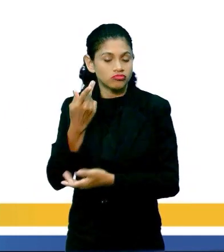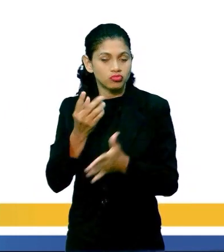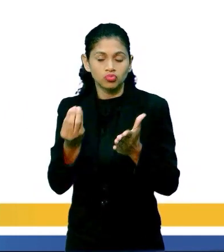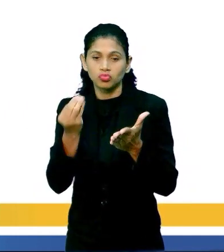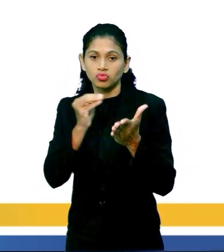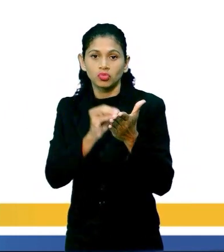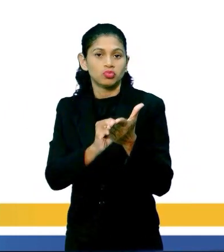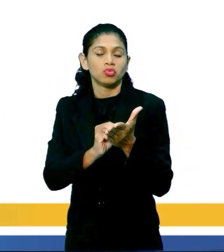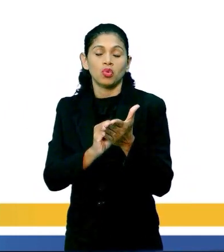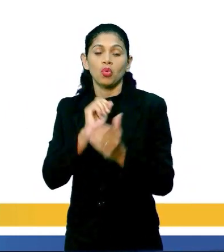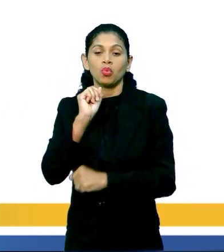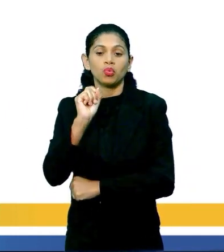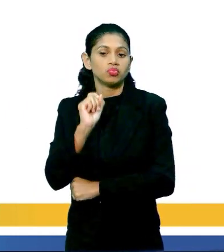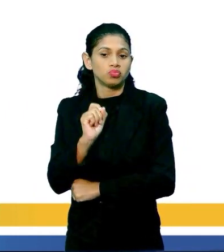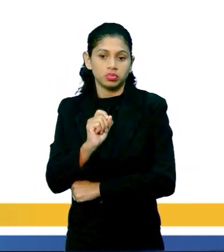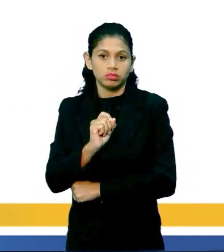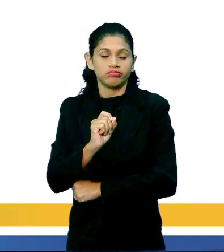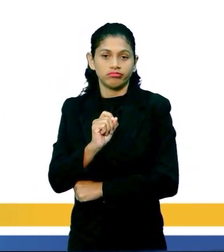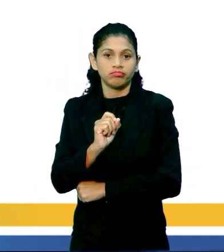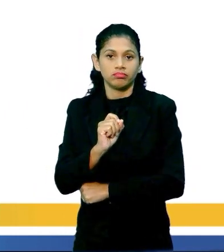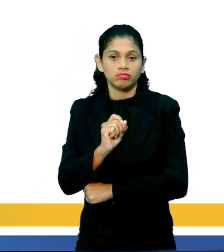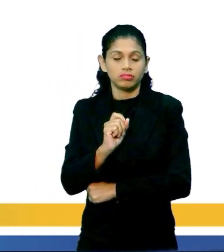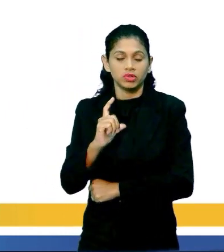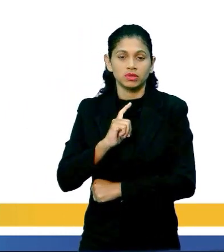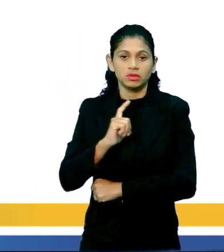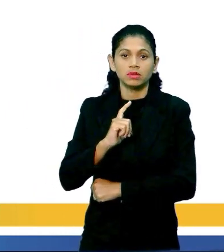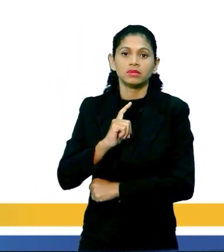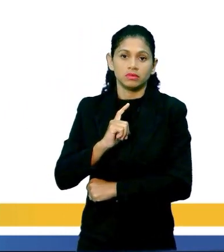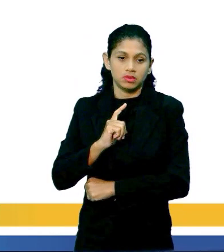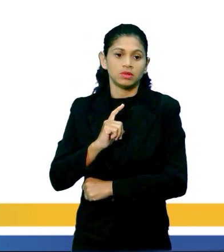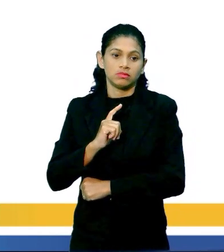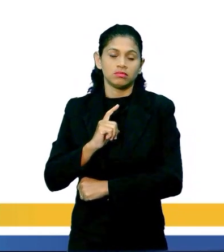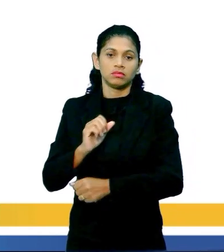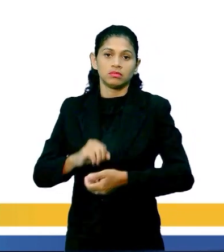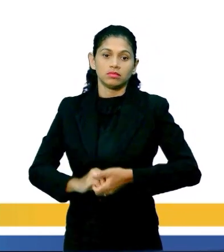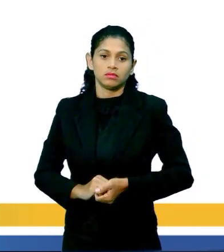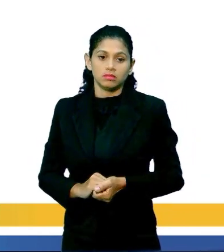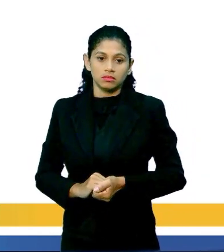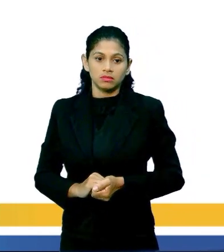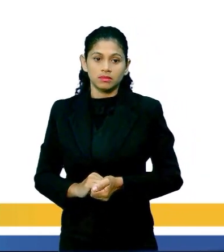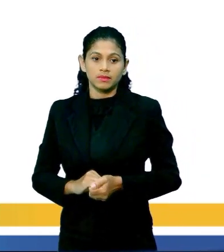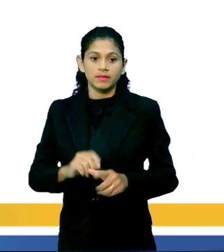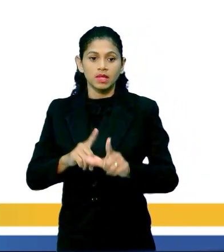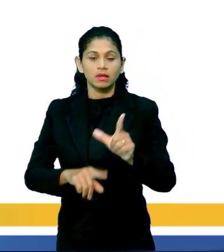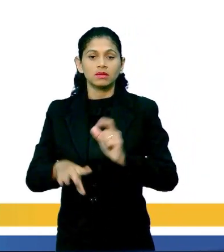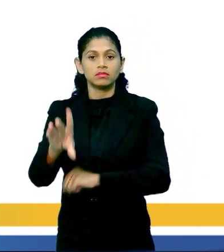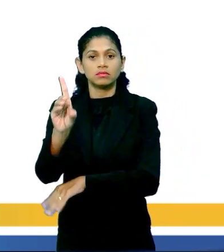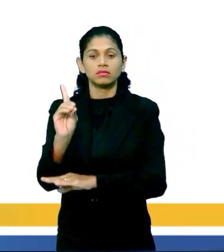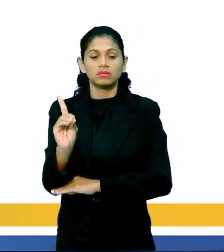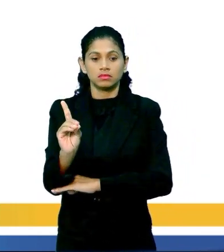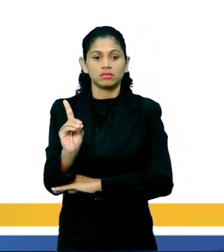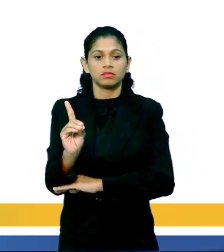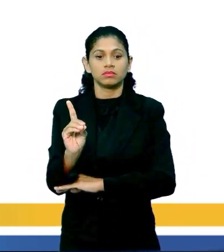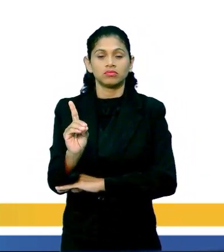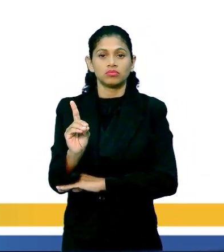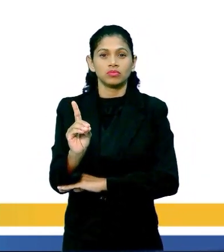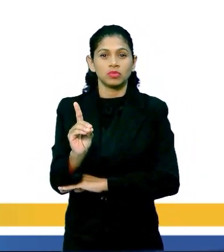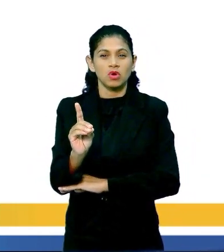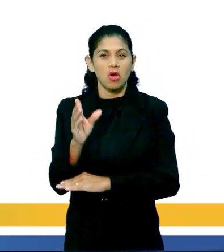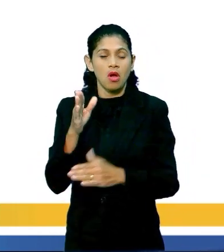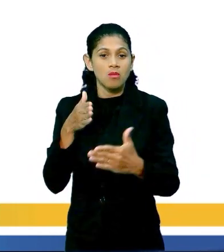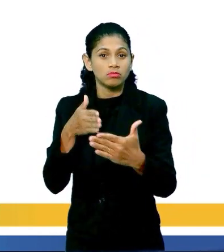confere 100% a resposta aí na alternativa C. Na letra D, nós temos: é contra o